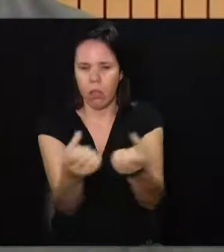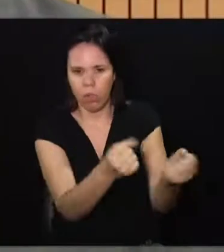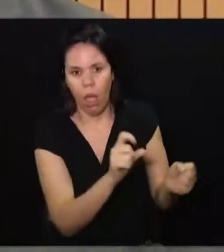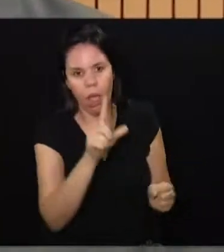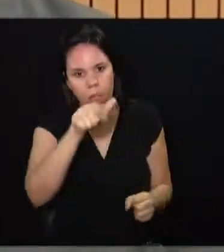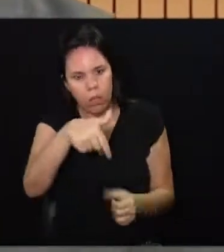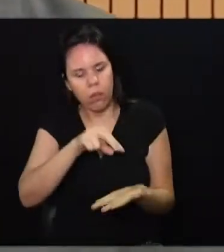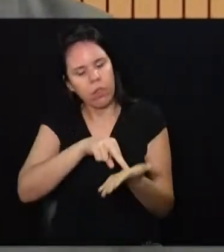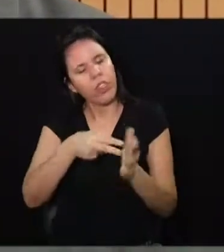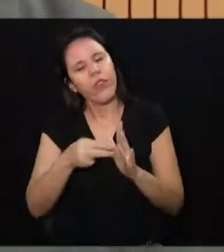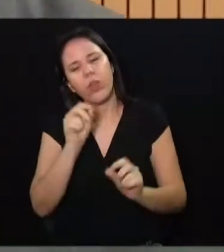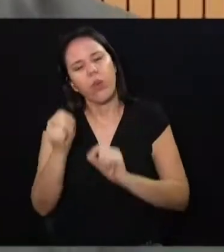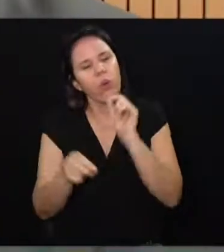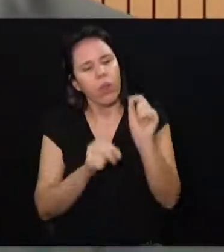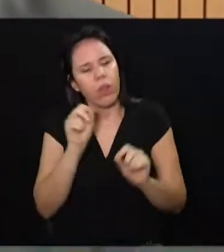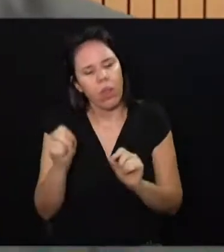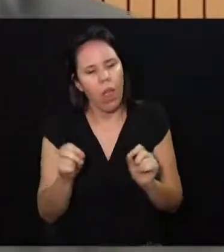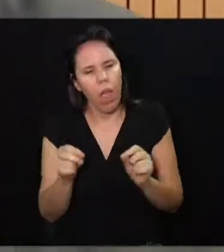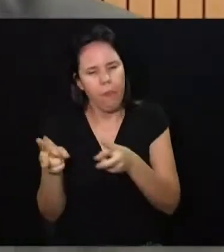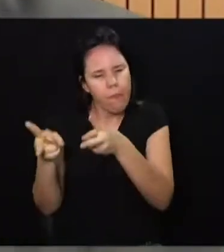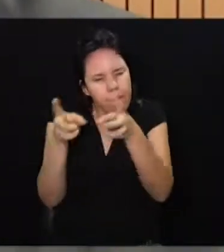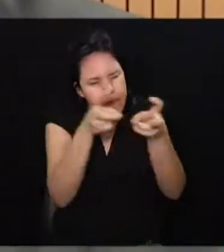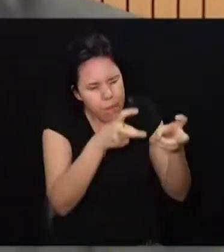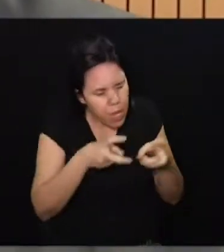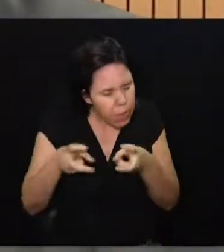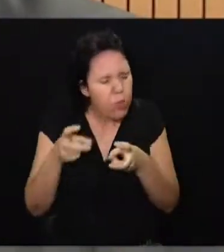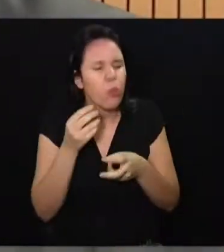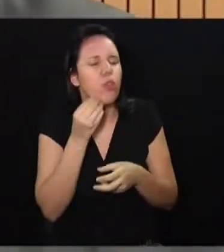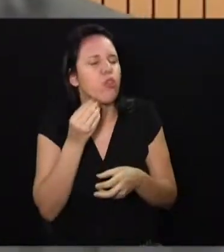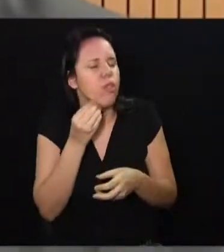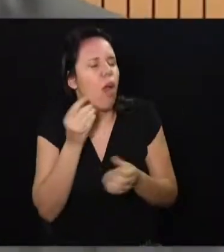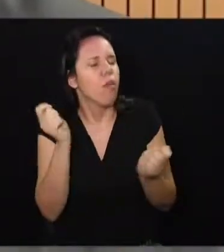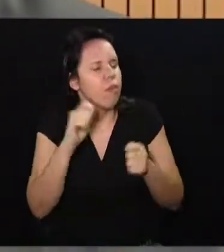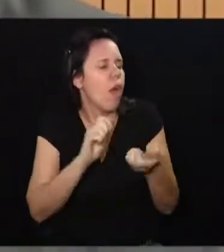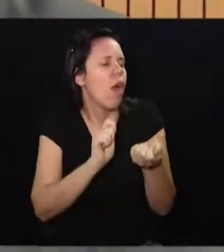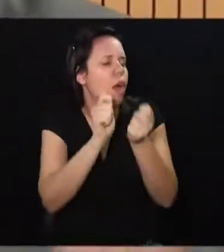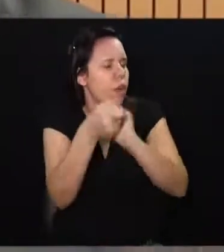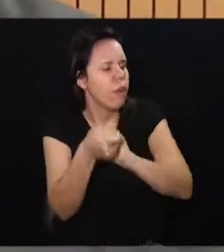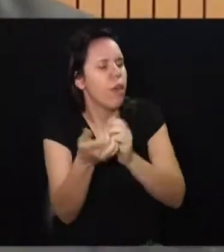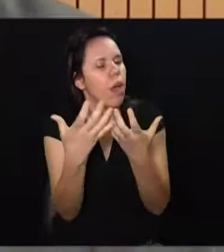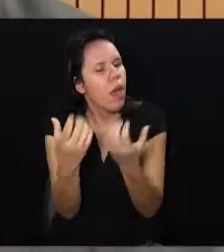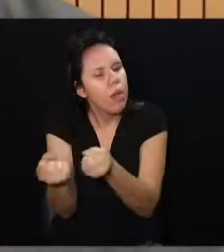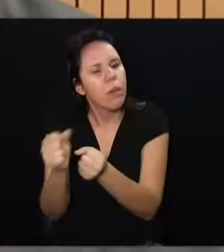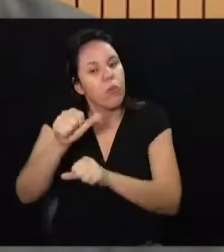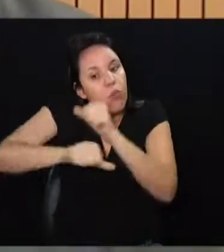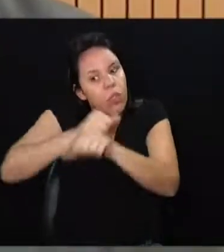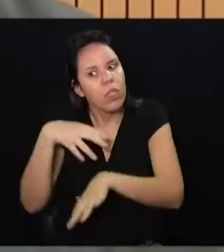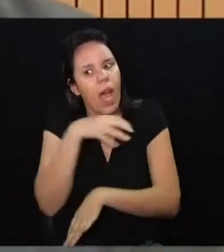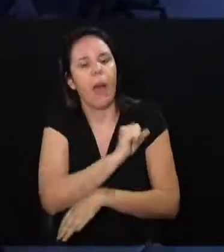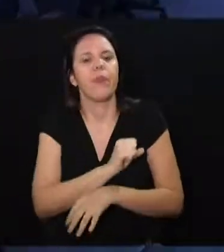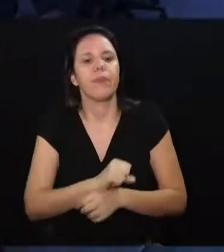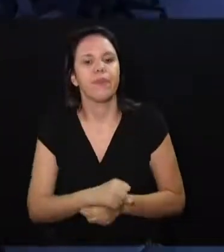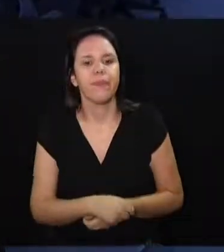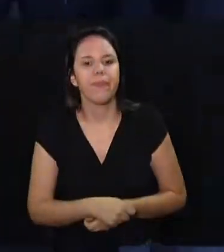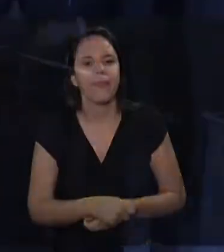de resiliência, que é a percepção, a oportunidade que a pessoa tem de se adaptar a essas mudanças tão rápidas que estão acontecendo aí,